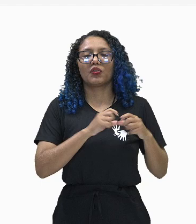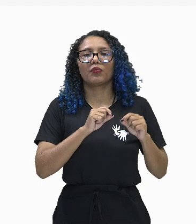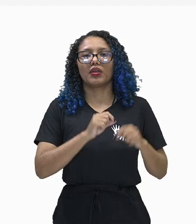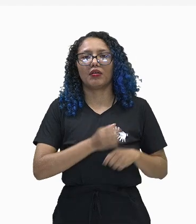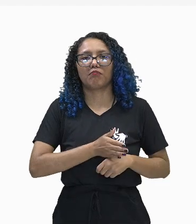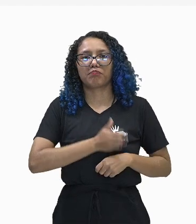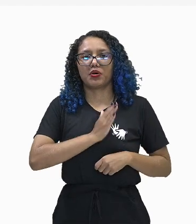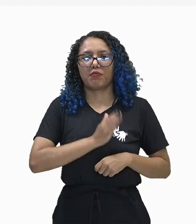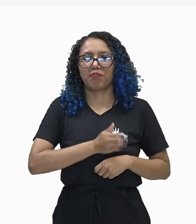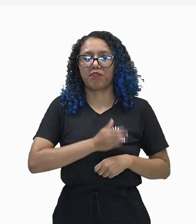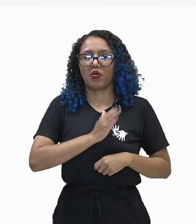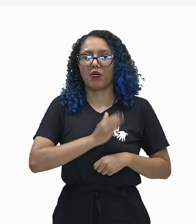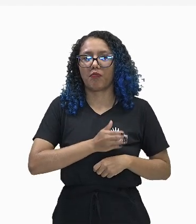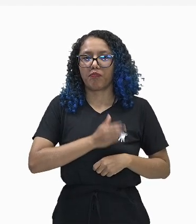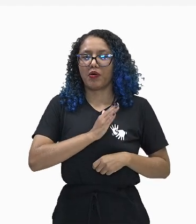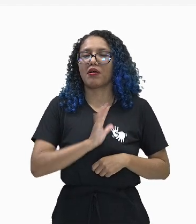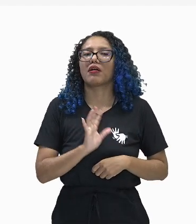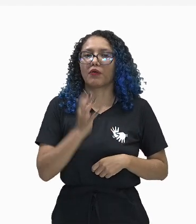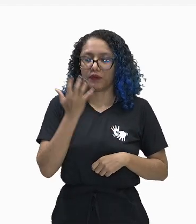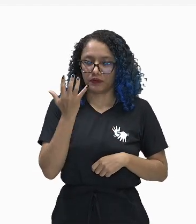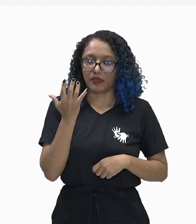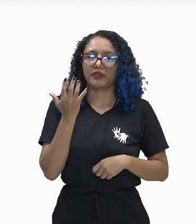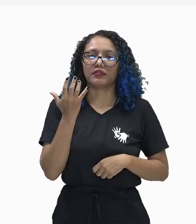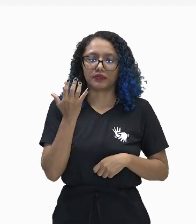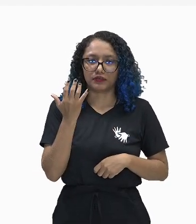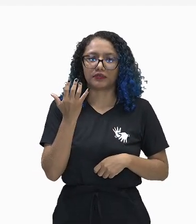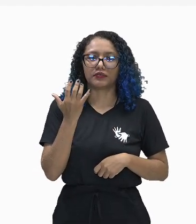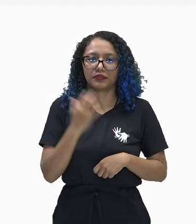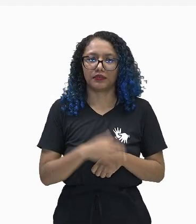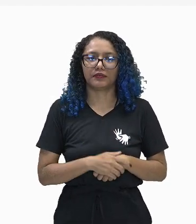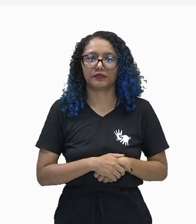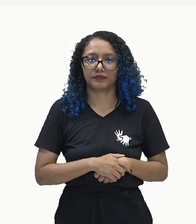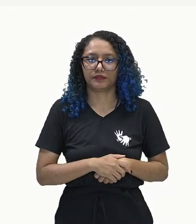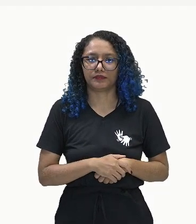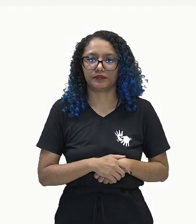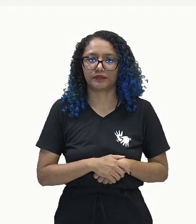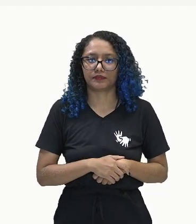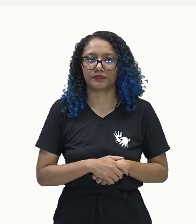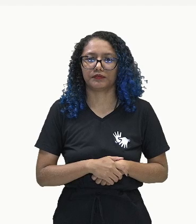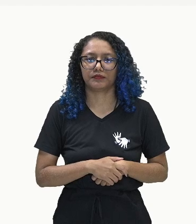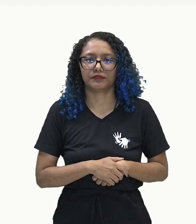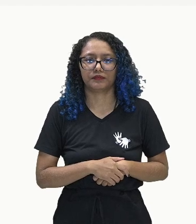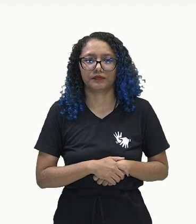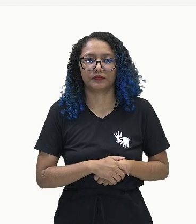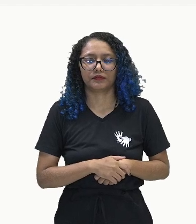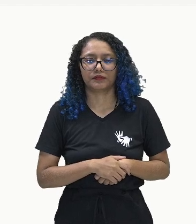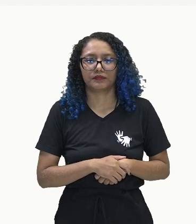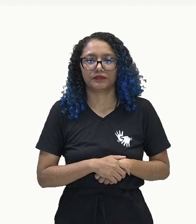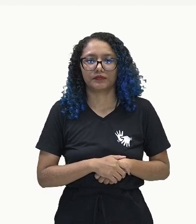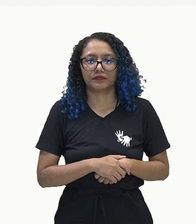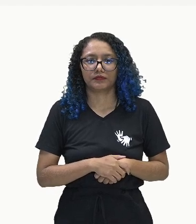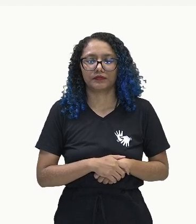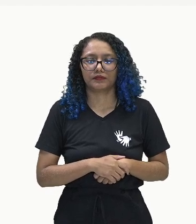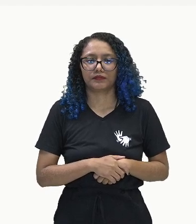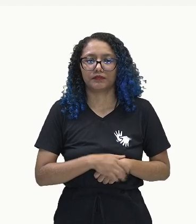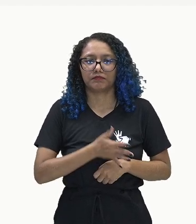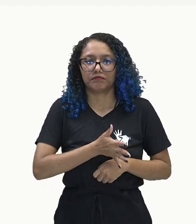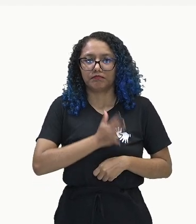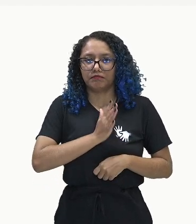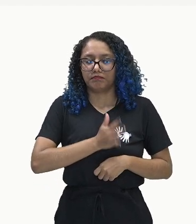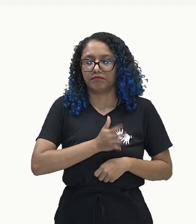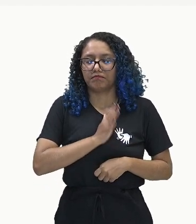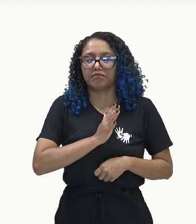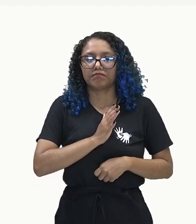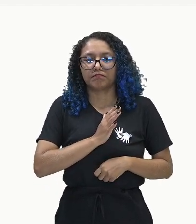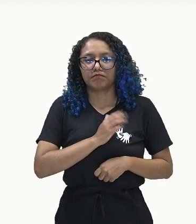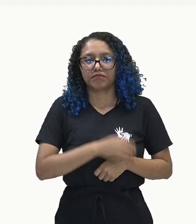né, que vai ocorrer, né? Esse sangue ele é bombeado e a partir desse